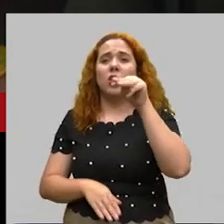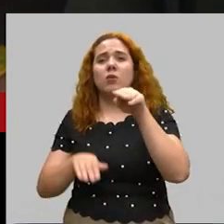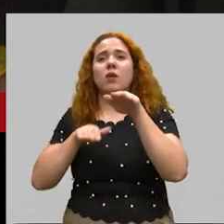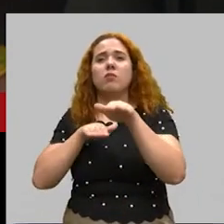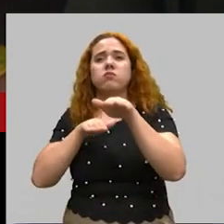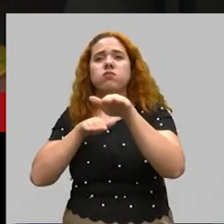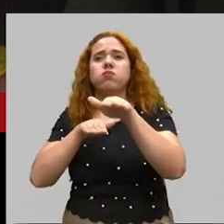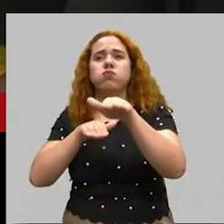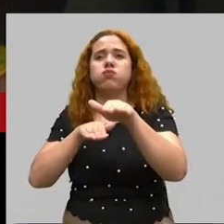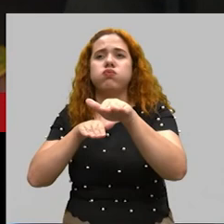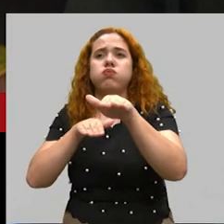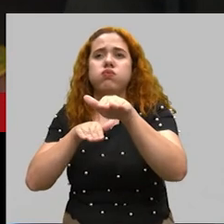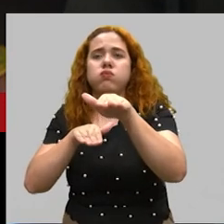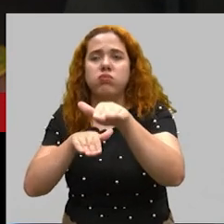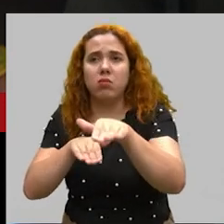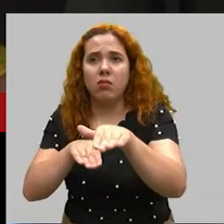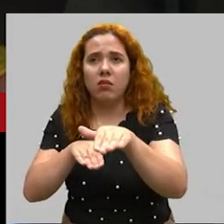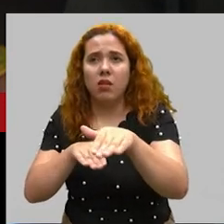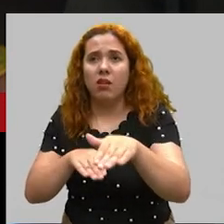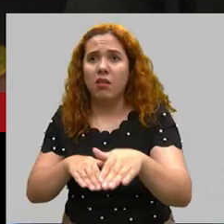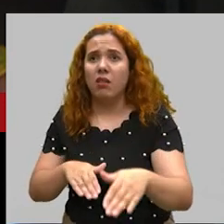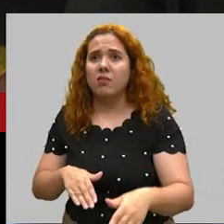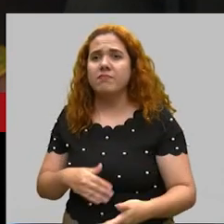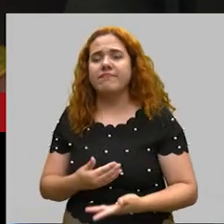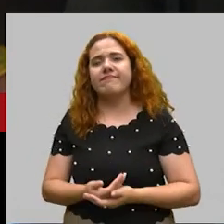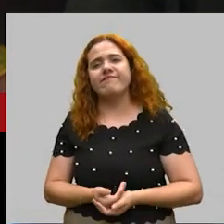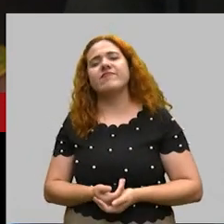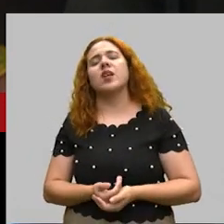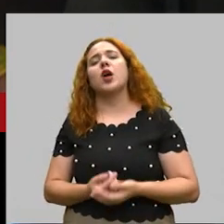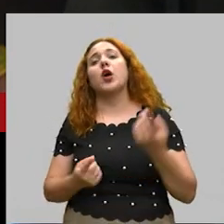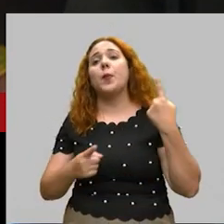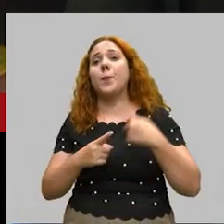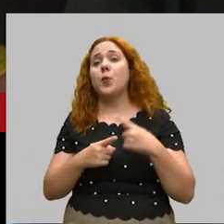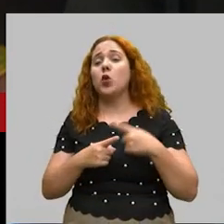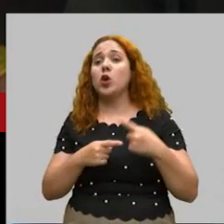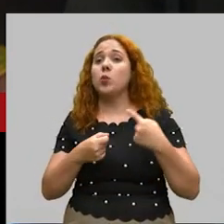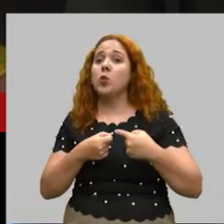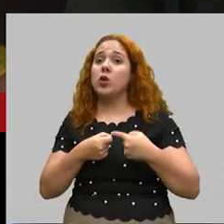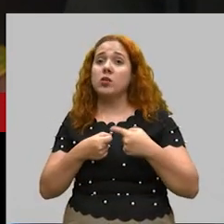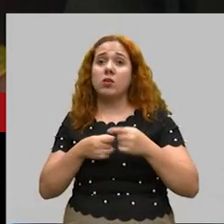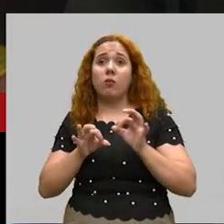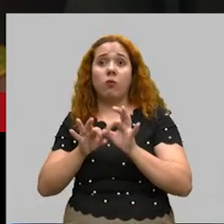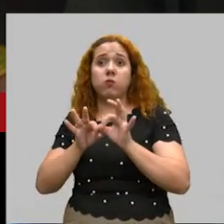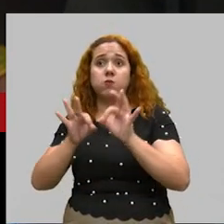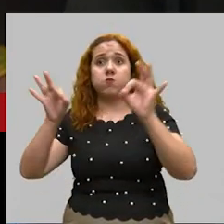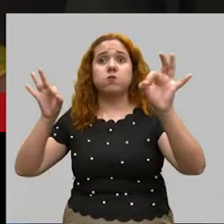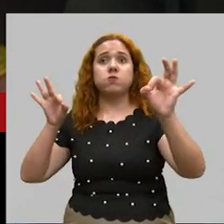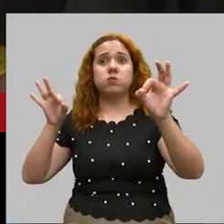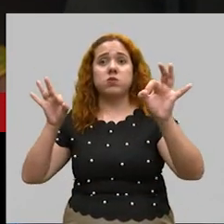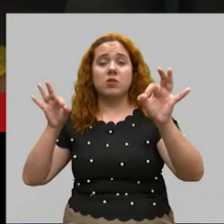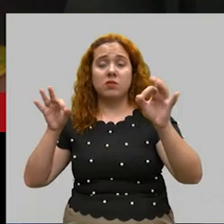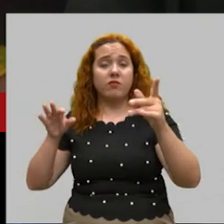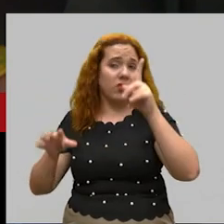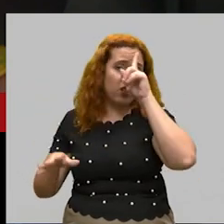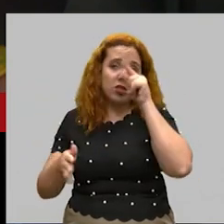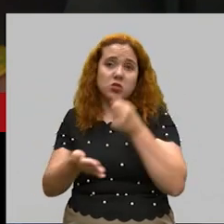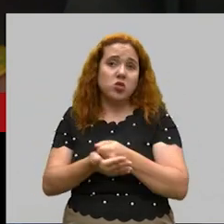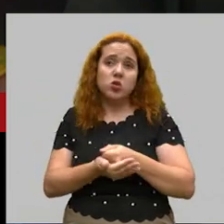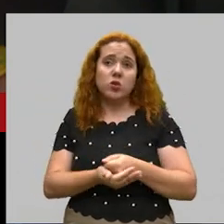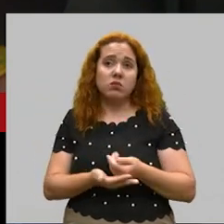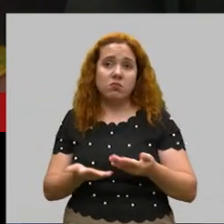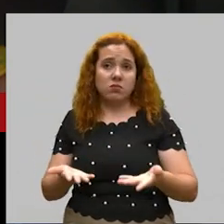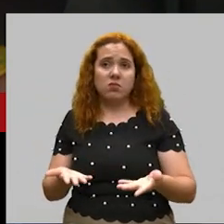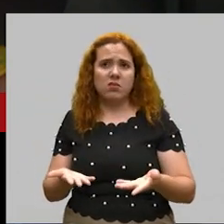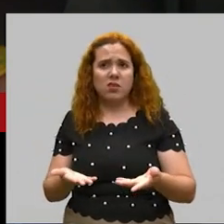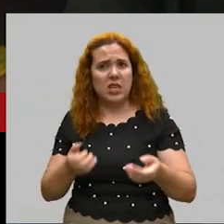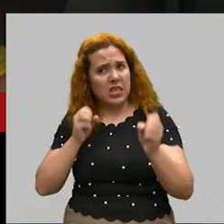escola que tá na zona rural porque os municípios que tem um território maior foi assim que foi feito e será que isso realmente é